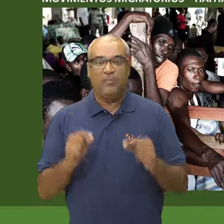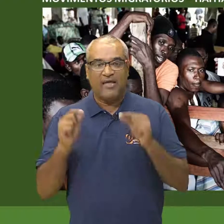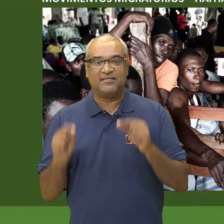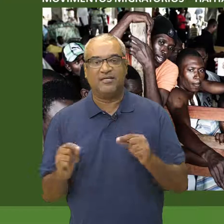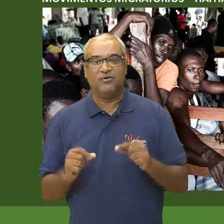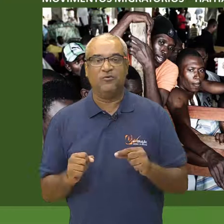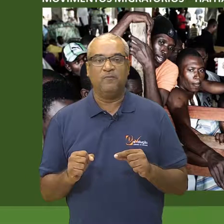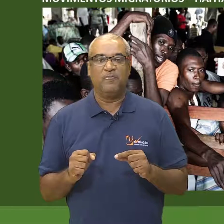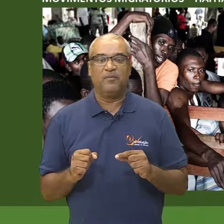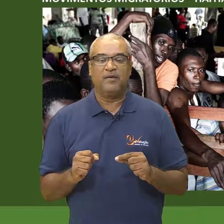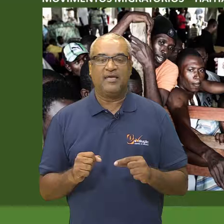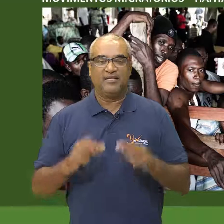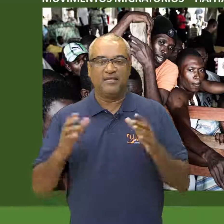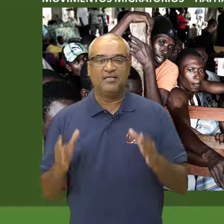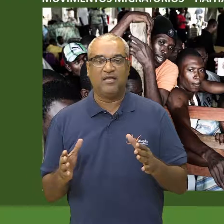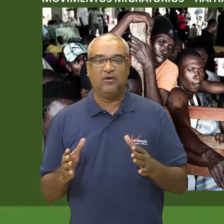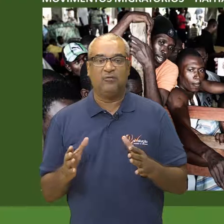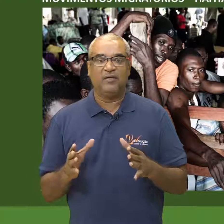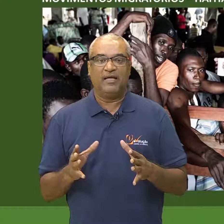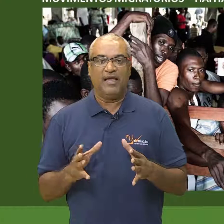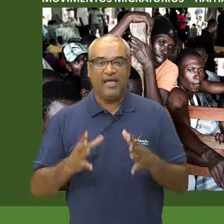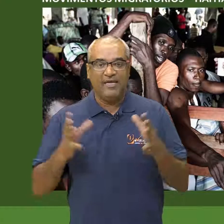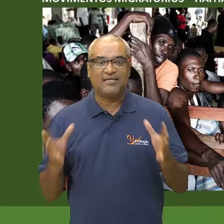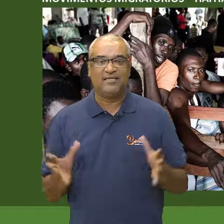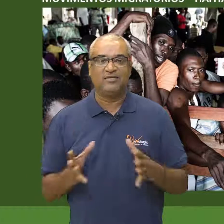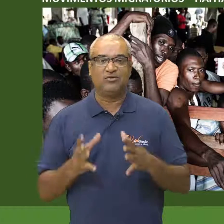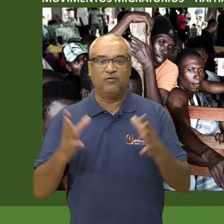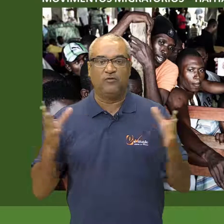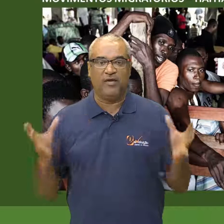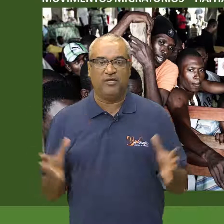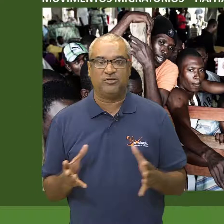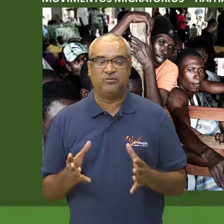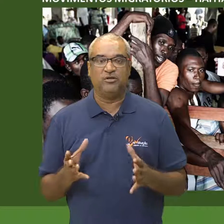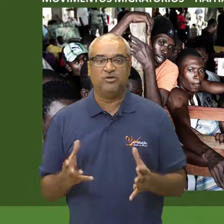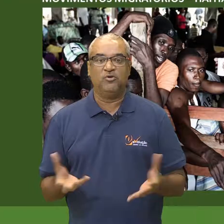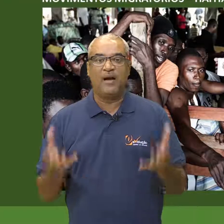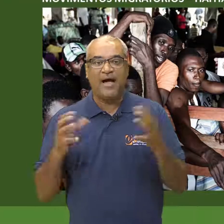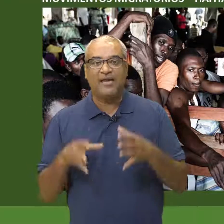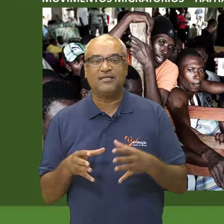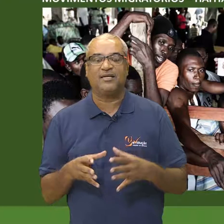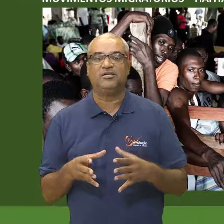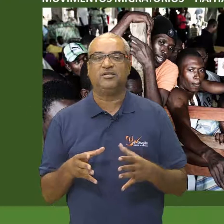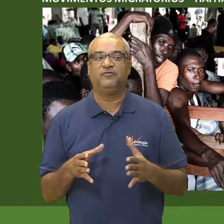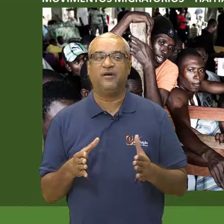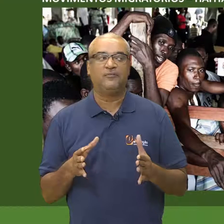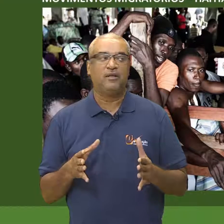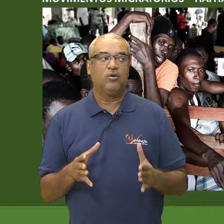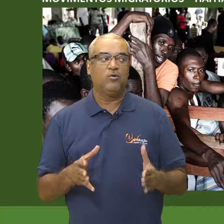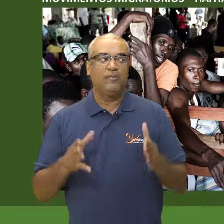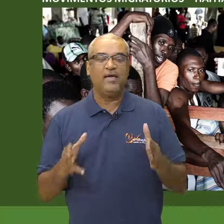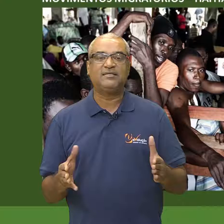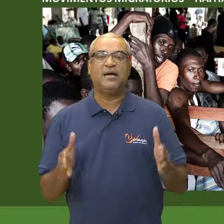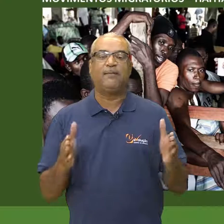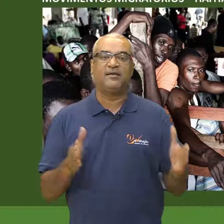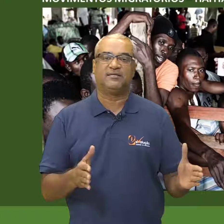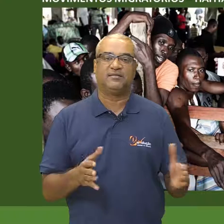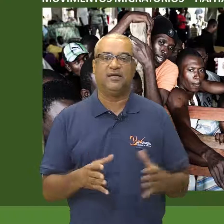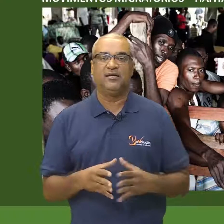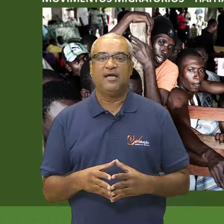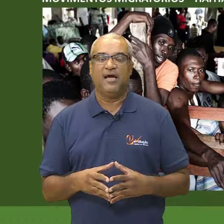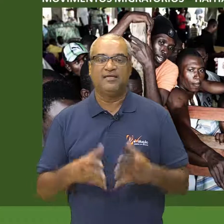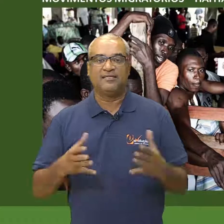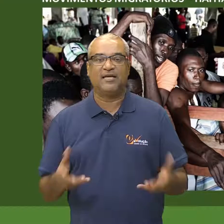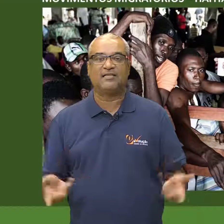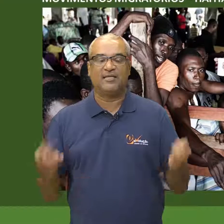o Brasil, que até então entra nesse novo eixo de uma área atrativa, começa a